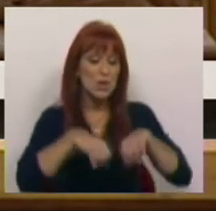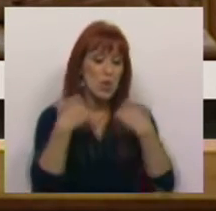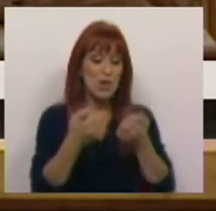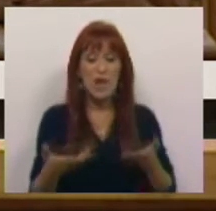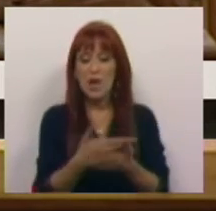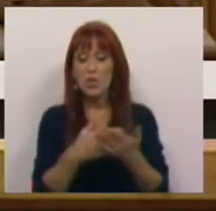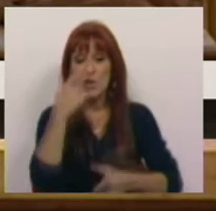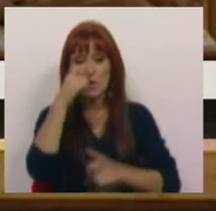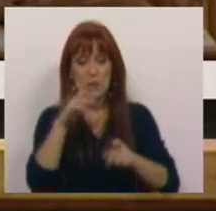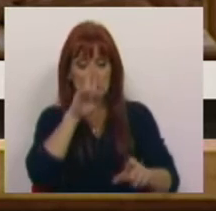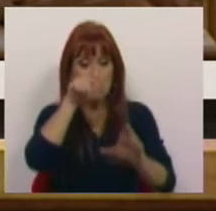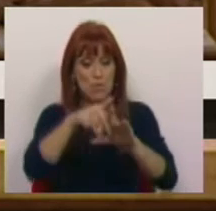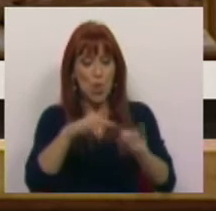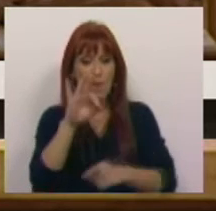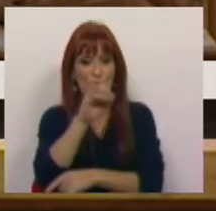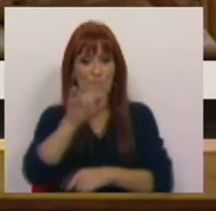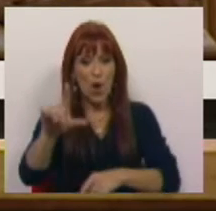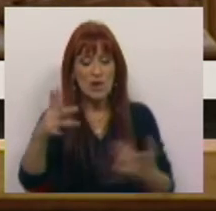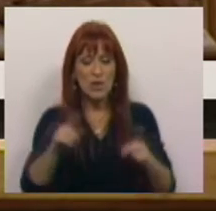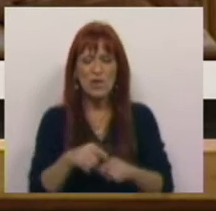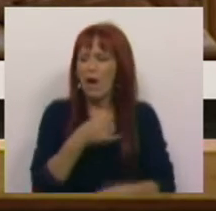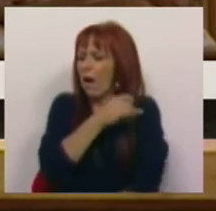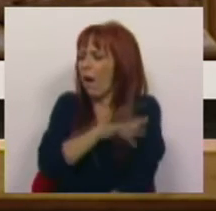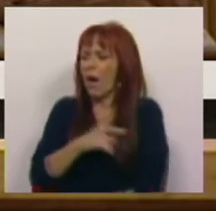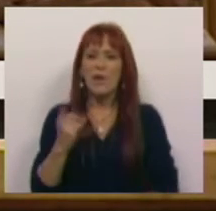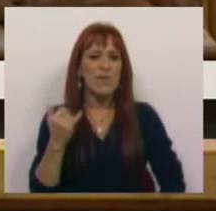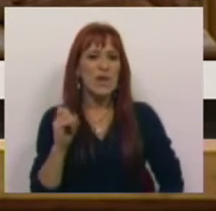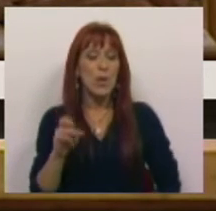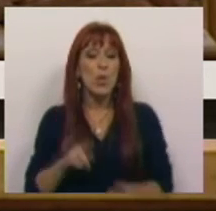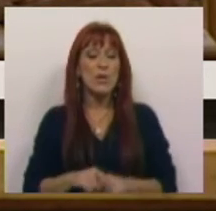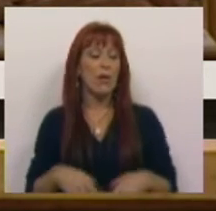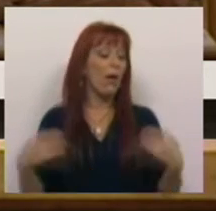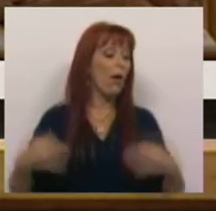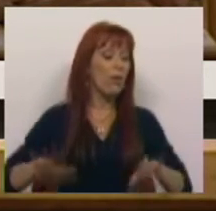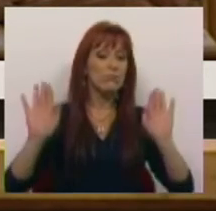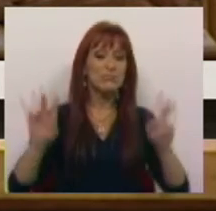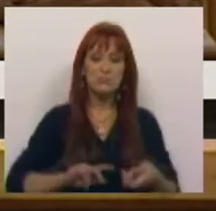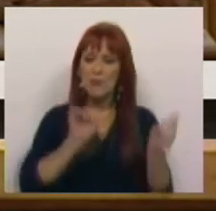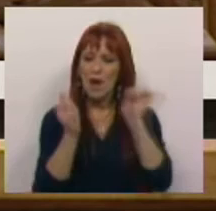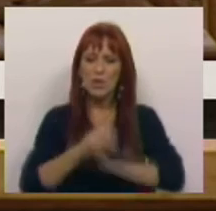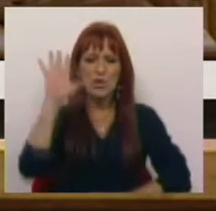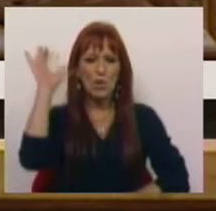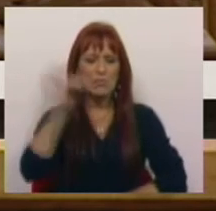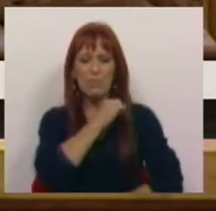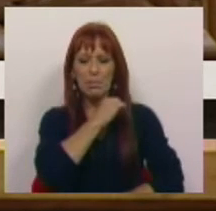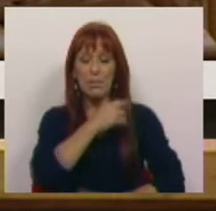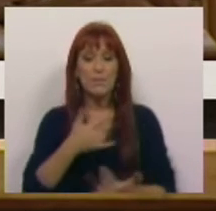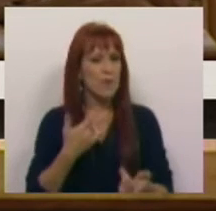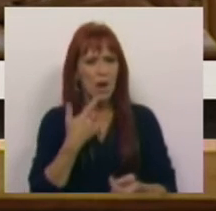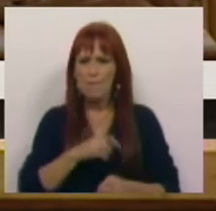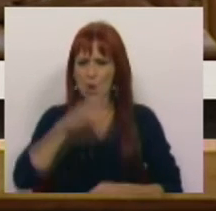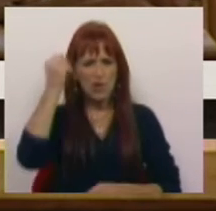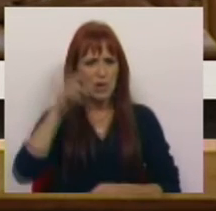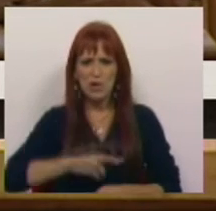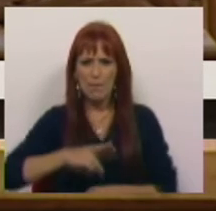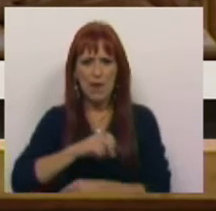sociais e económicos da exploração dos combustíveis fósseis, desprezando ao longo de 20 anos olimpicamente a questão das alterações climáticas. Não podemos